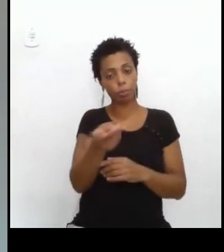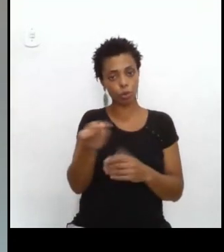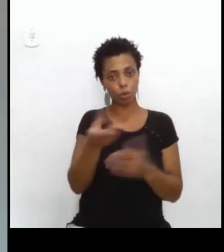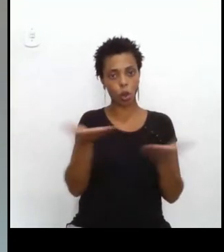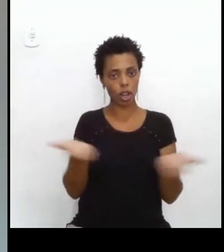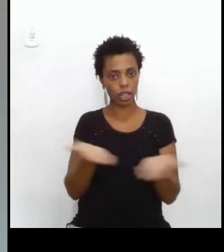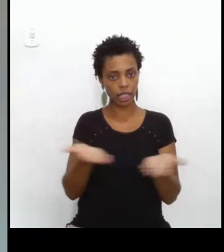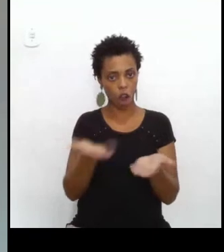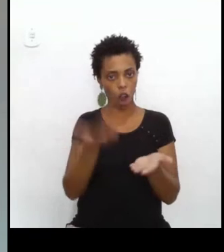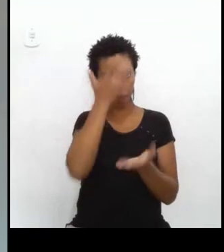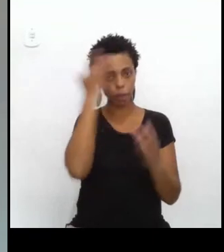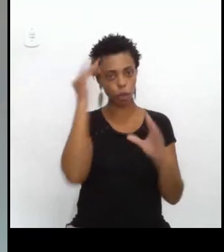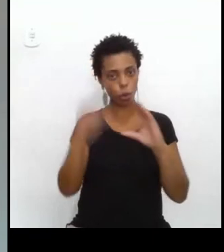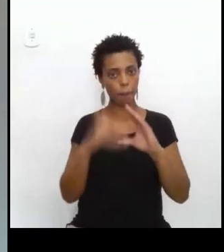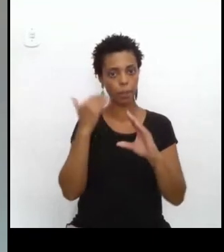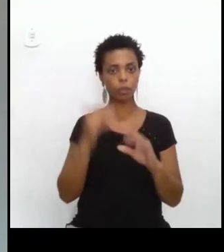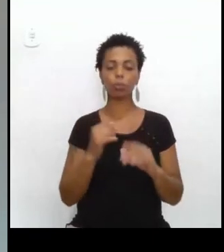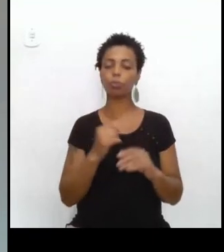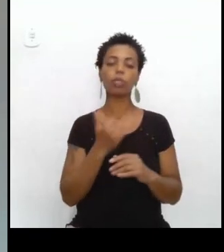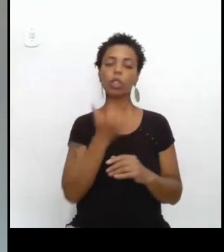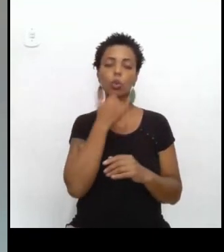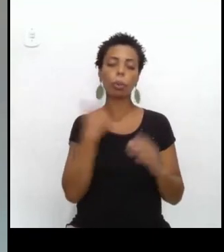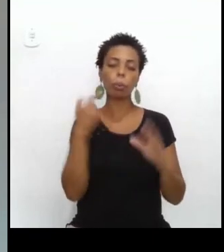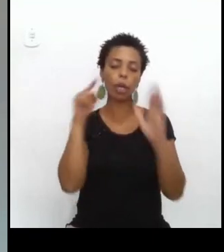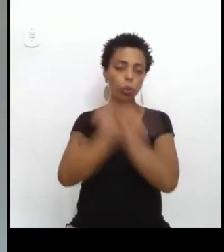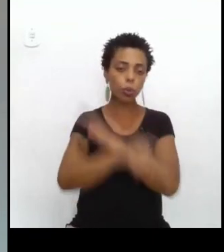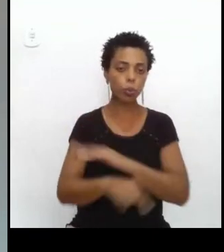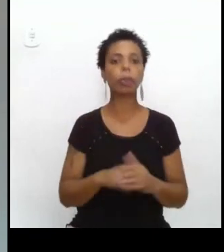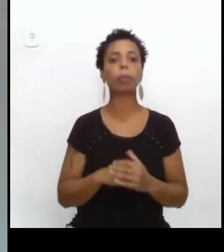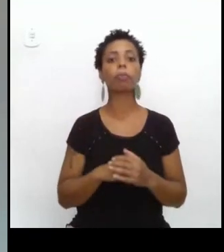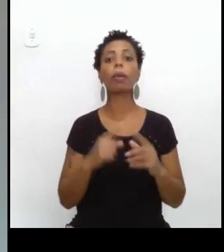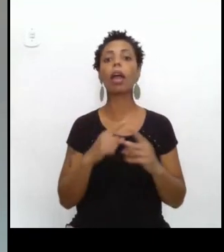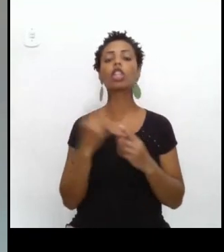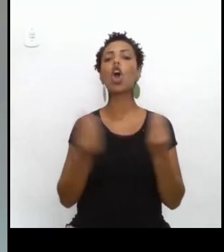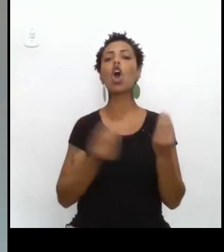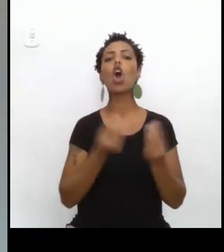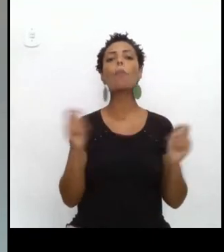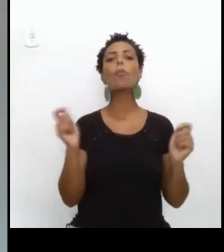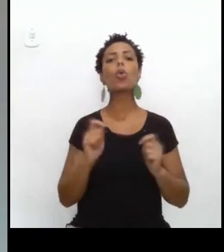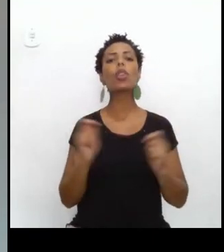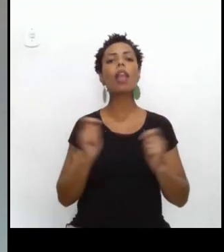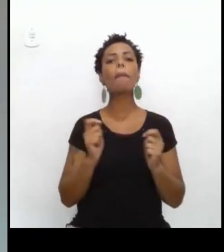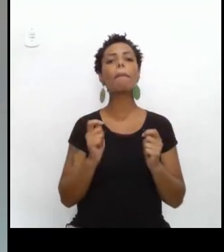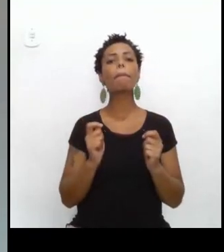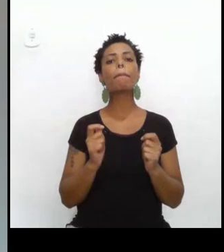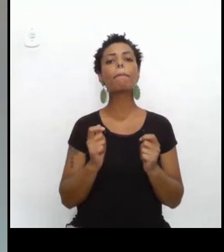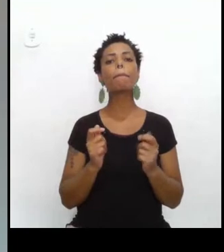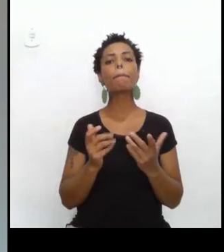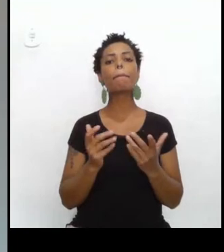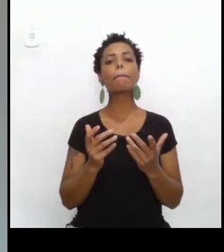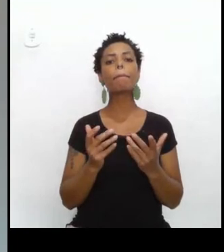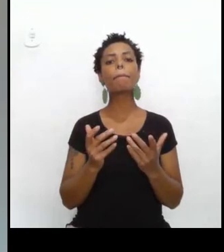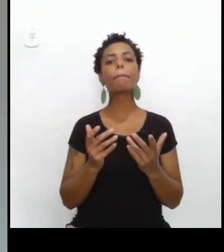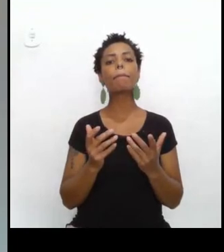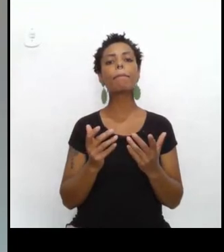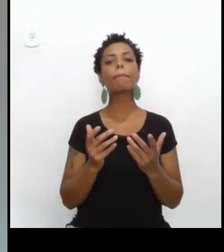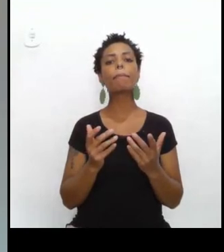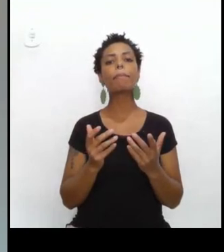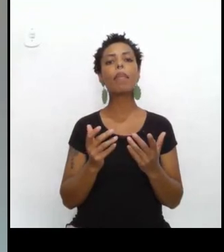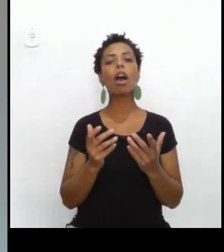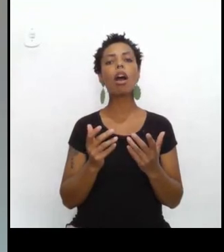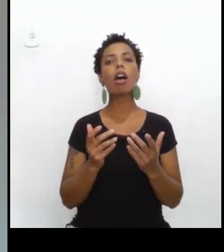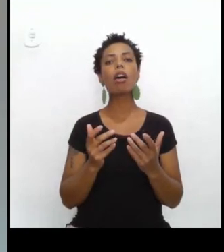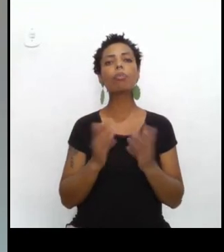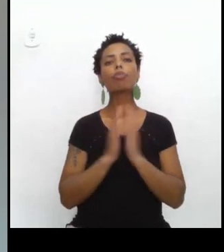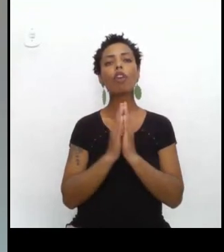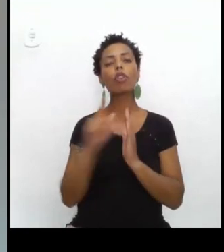é que é como que vocês podem elaborar mais né gostaria que vocês elaborasse um pouco mais